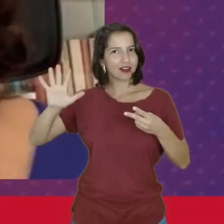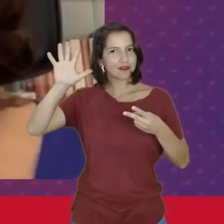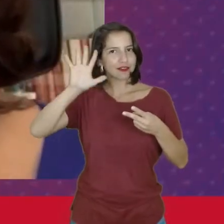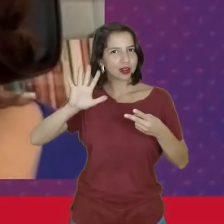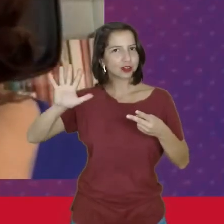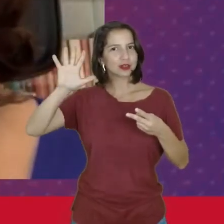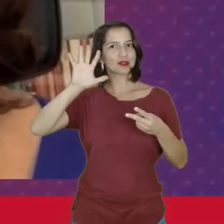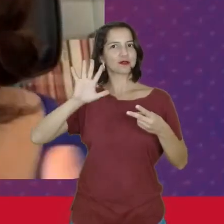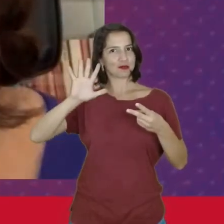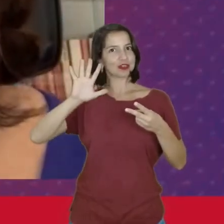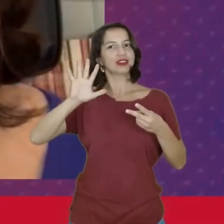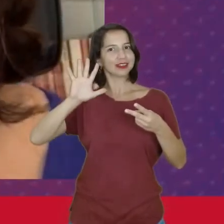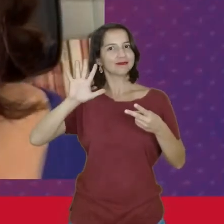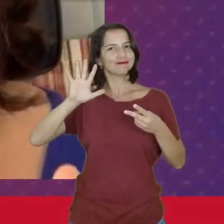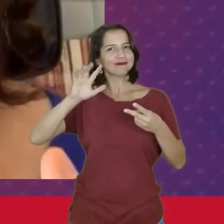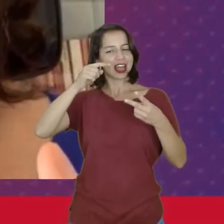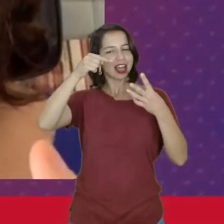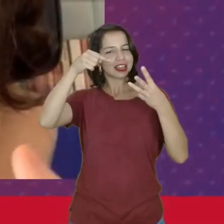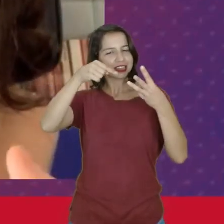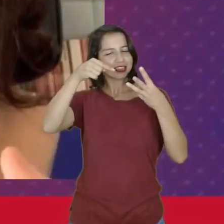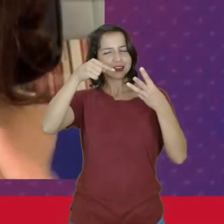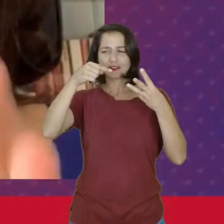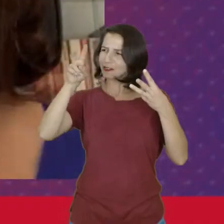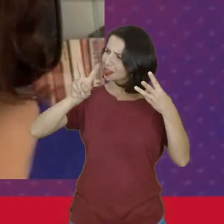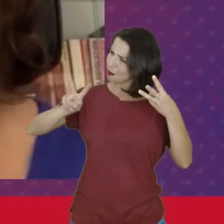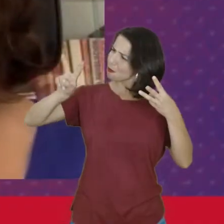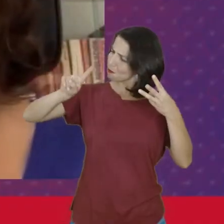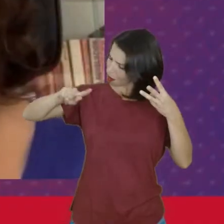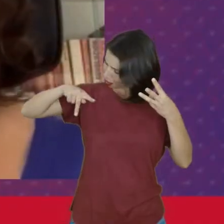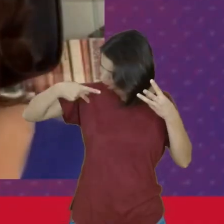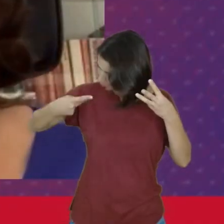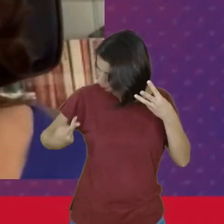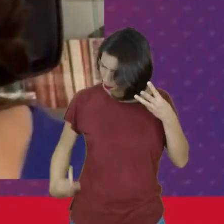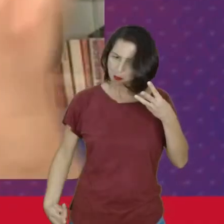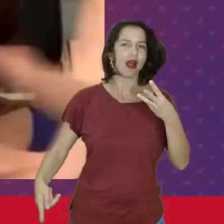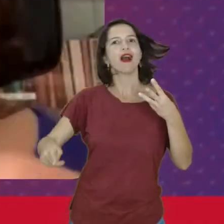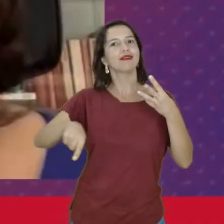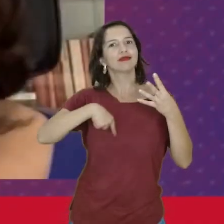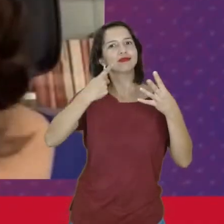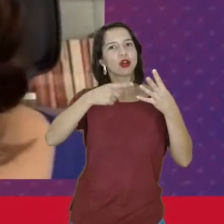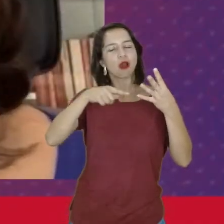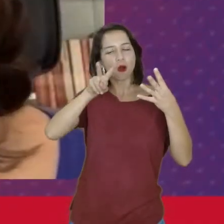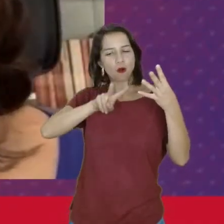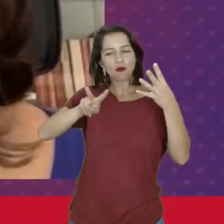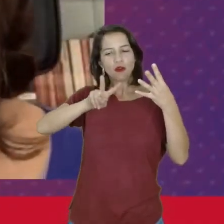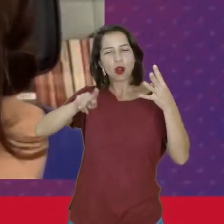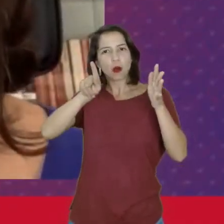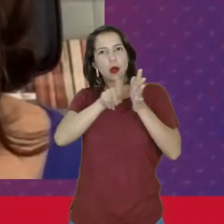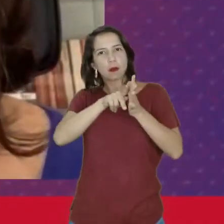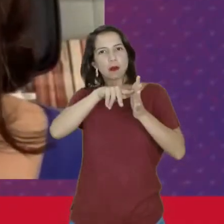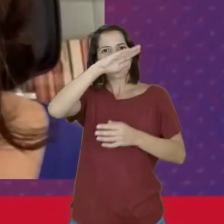e valor humano consagrado por todas as entidades internacionais.